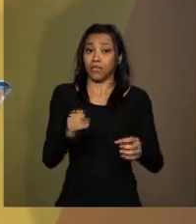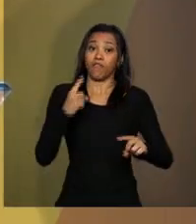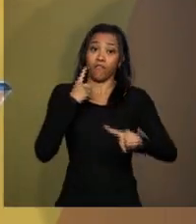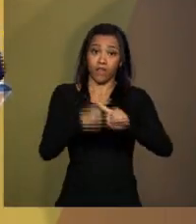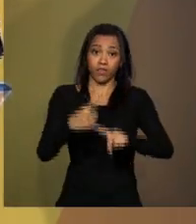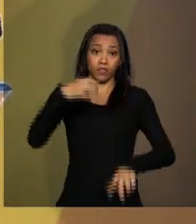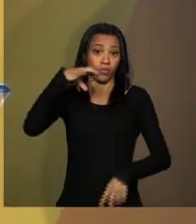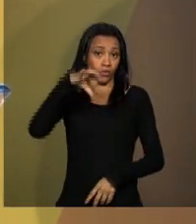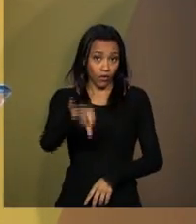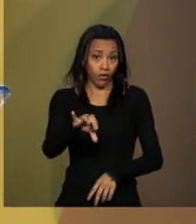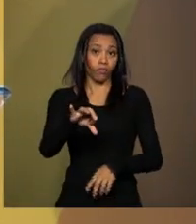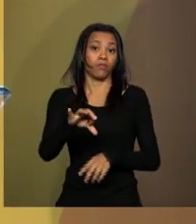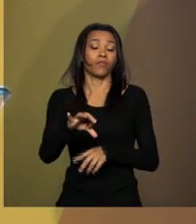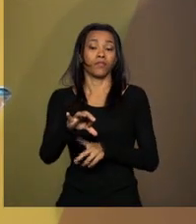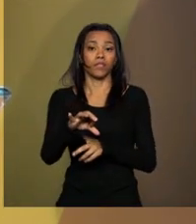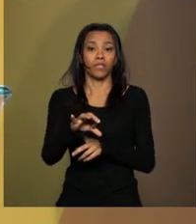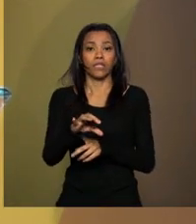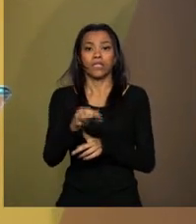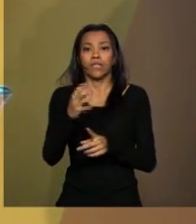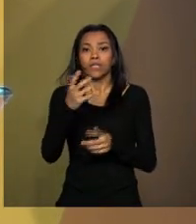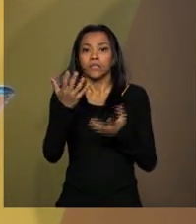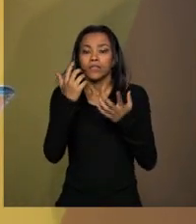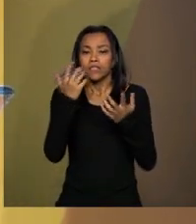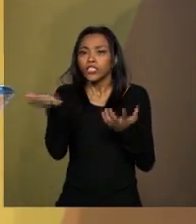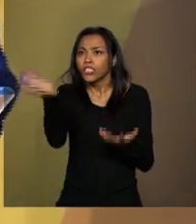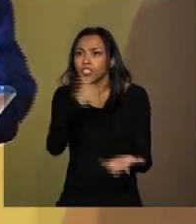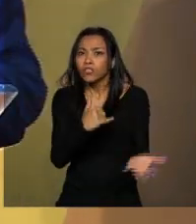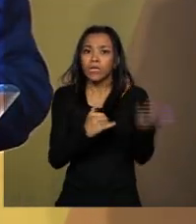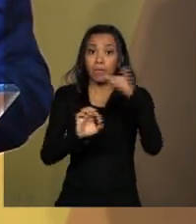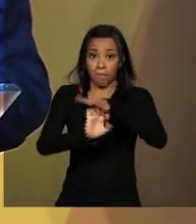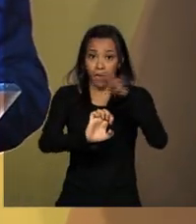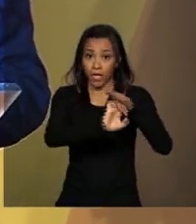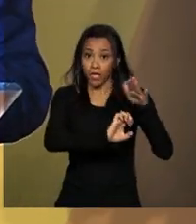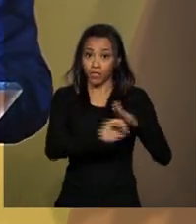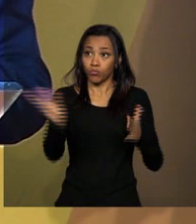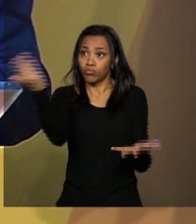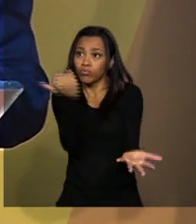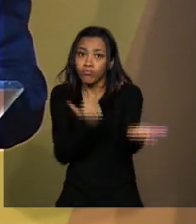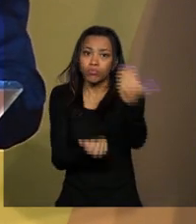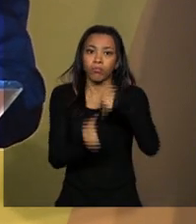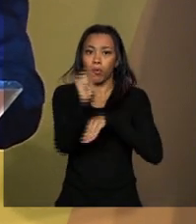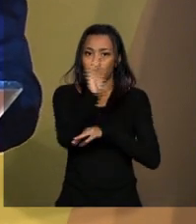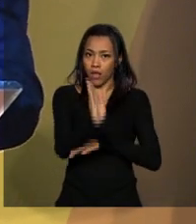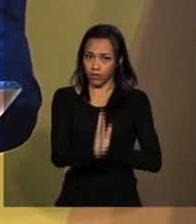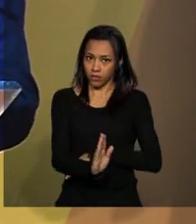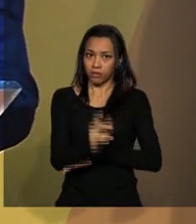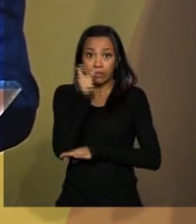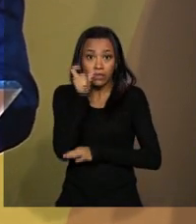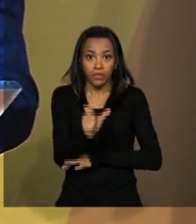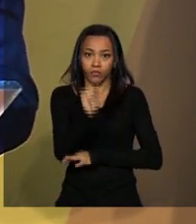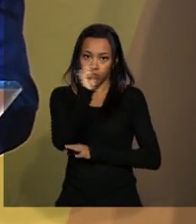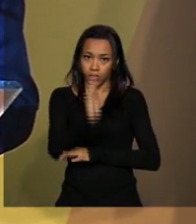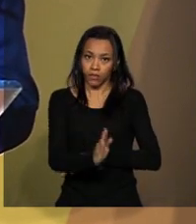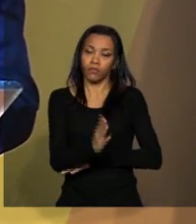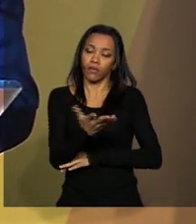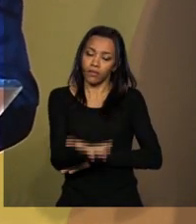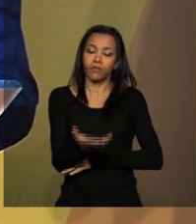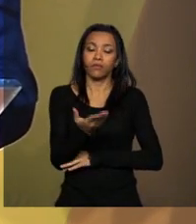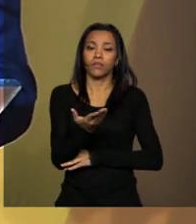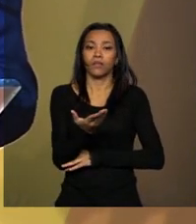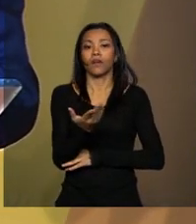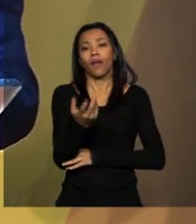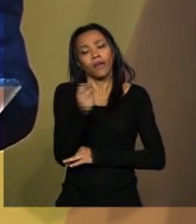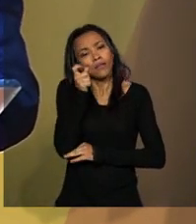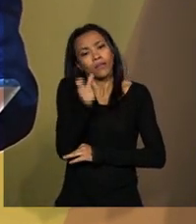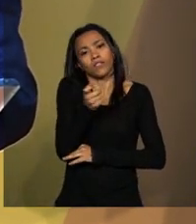compromisso capital hare atraindo Fundos estamos abertos a mais atores ainda assim então é interessante